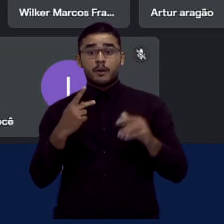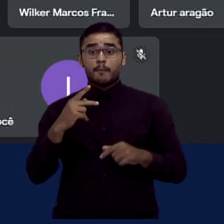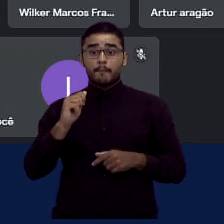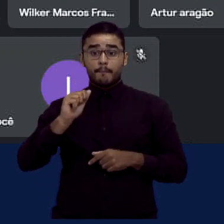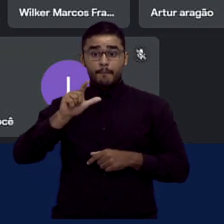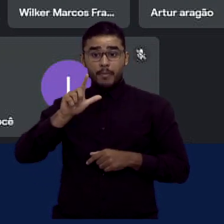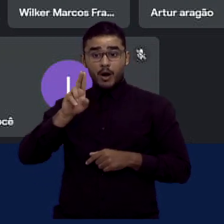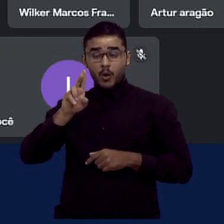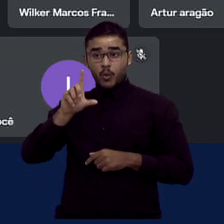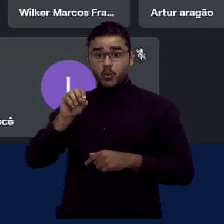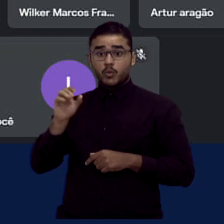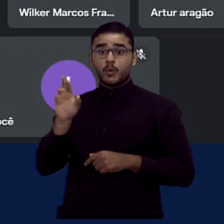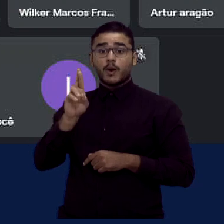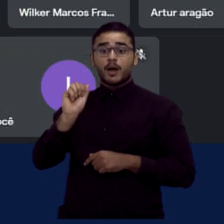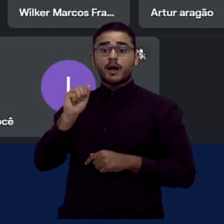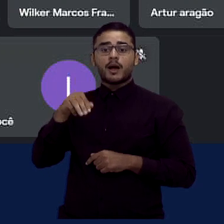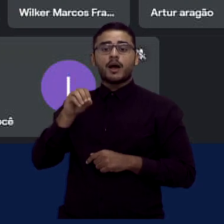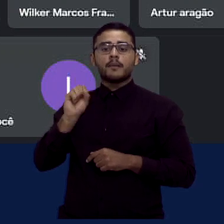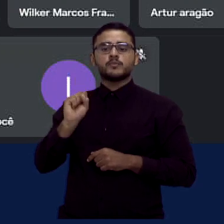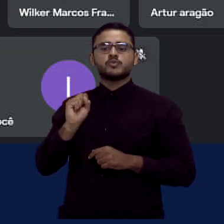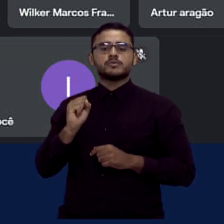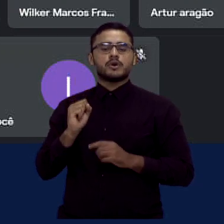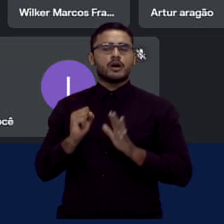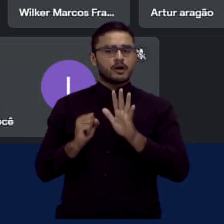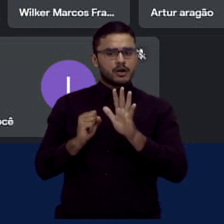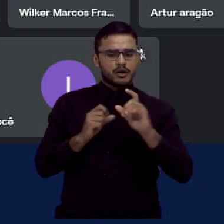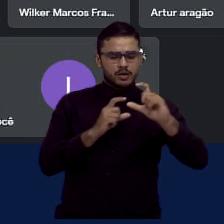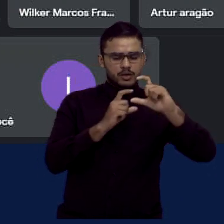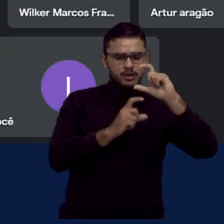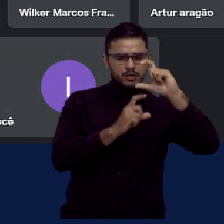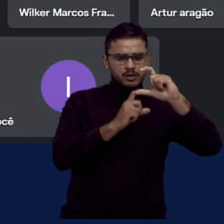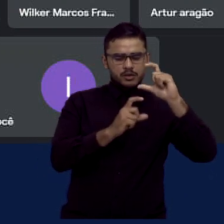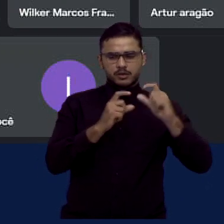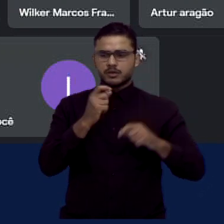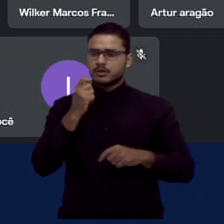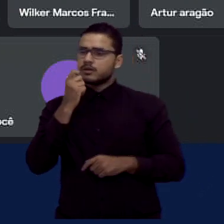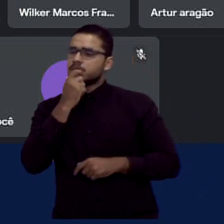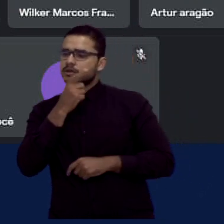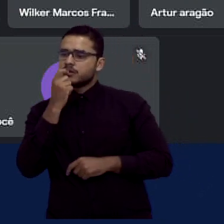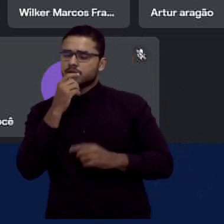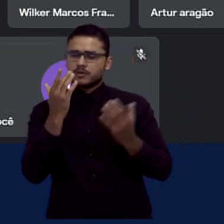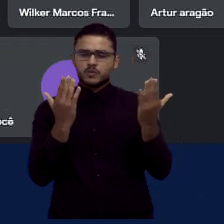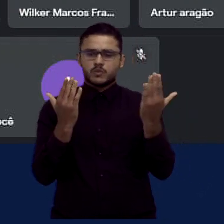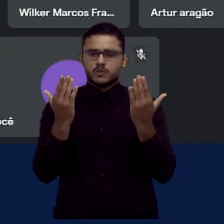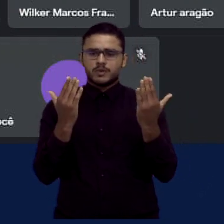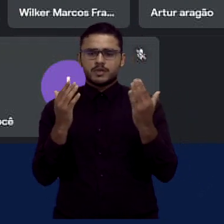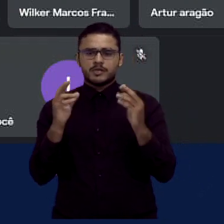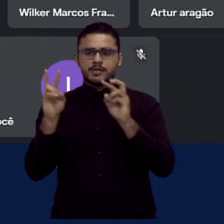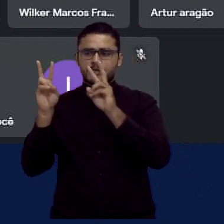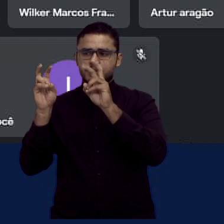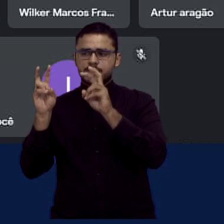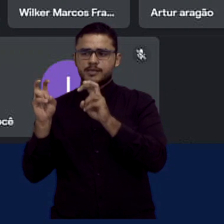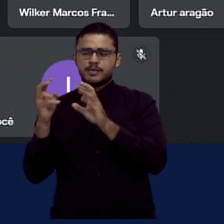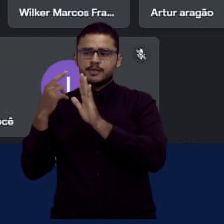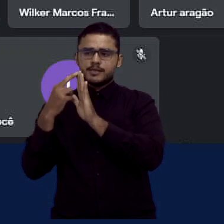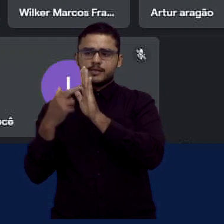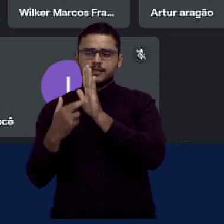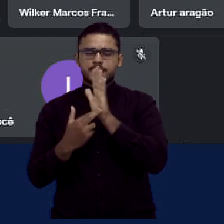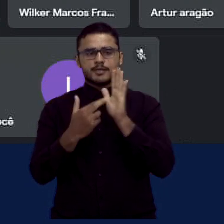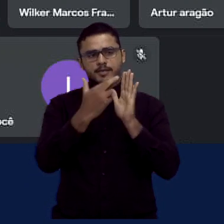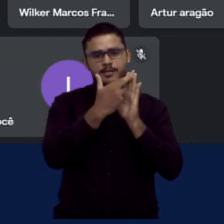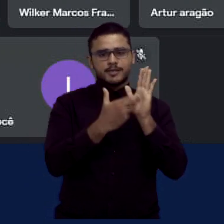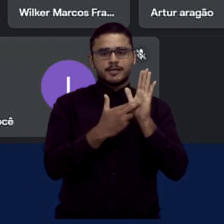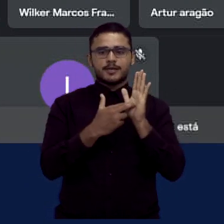e piadas, como é que os dois funcionam, em que tempo, né? As Faces do Humor. É um dos meus preferidos do professor Paulo